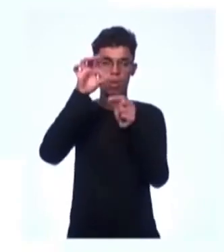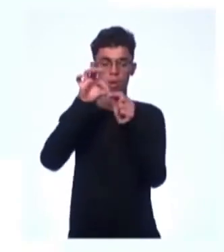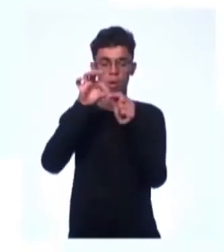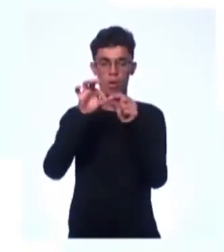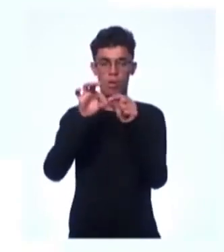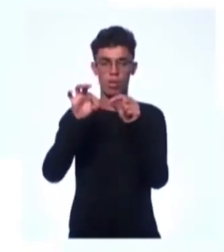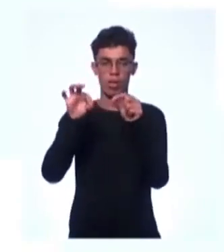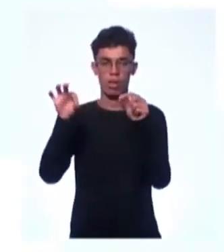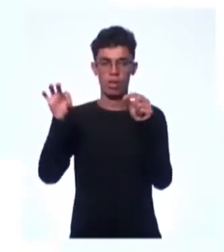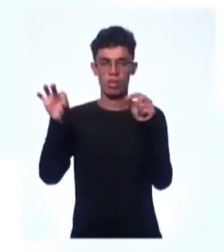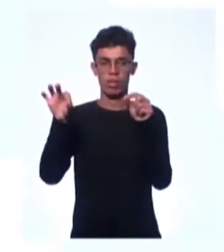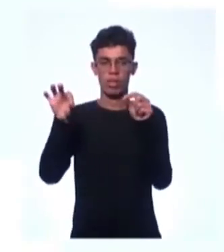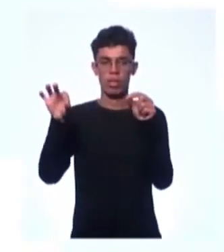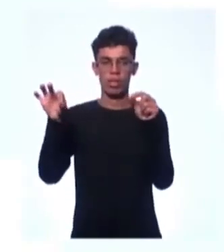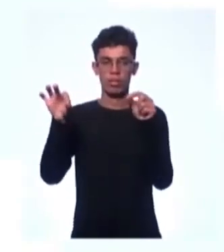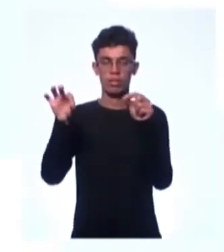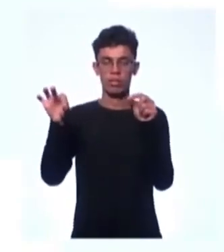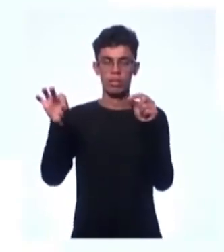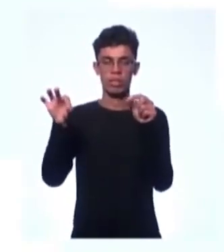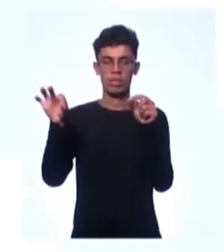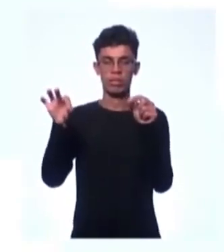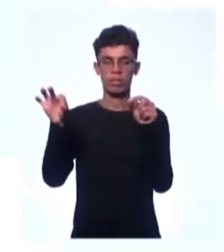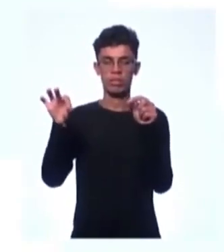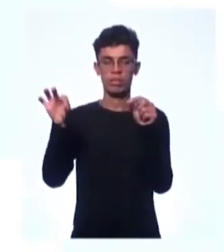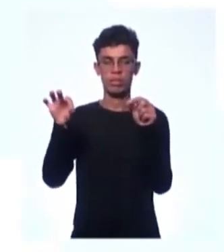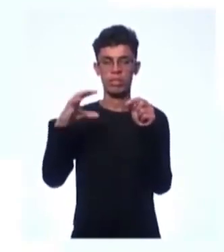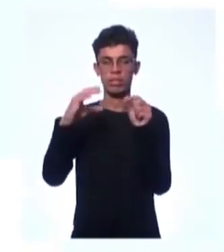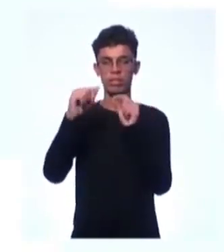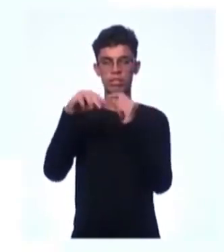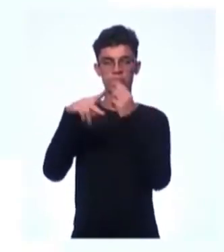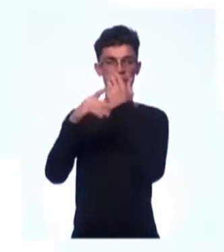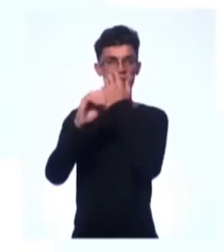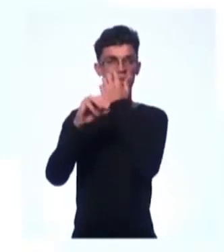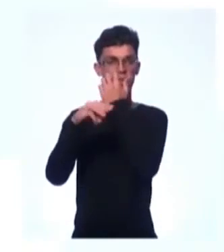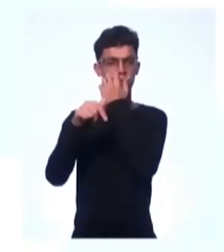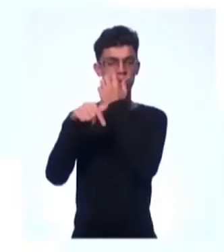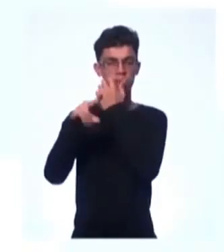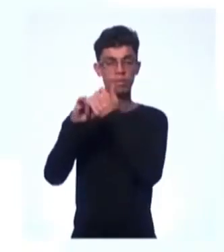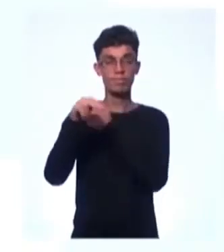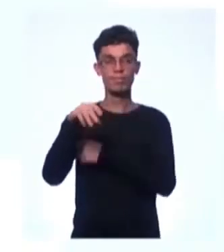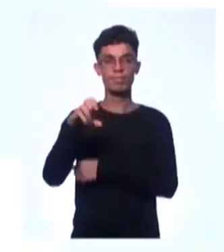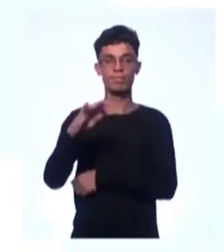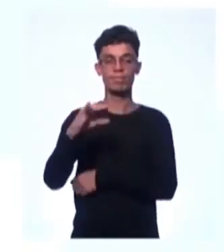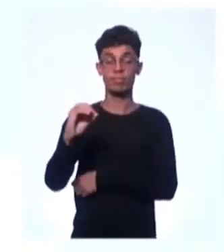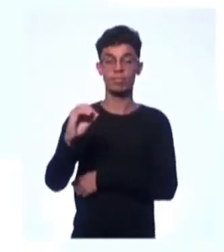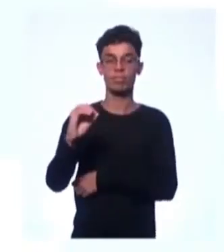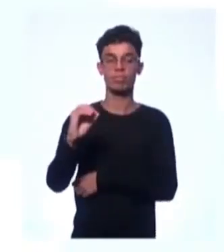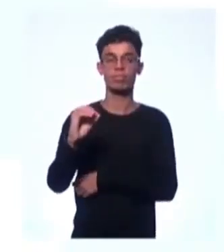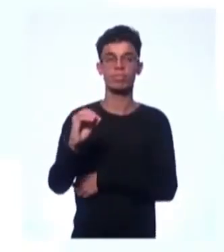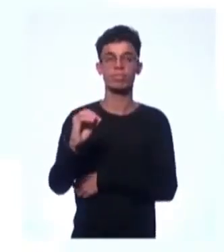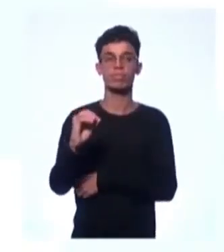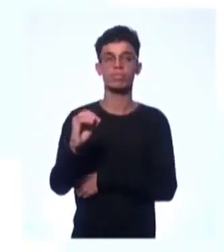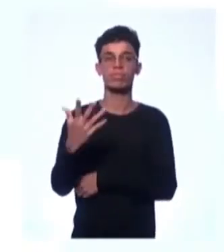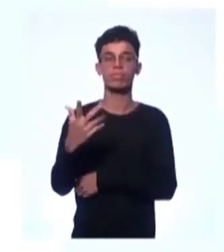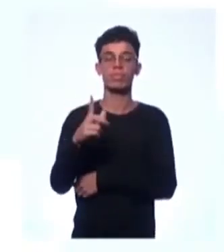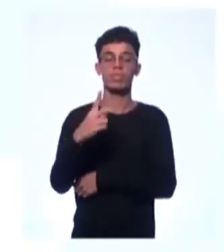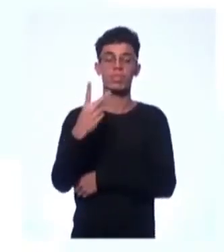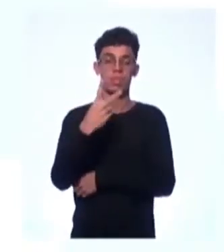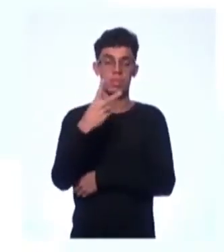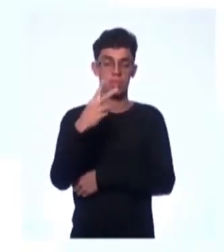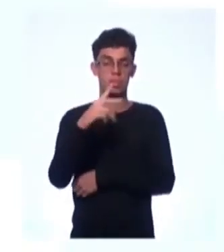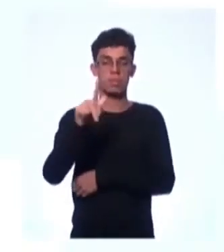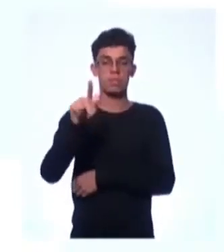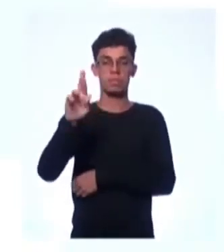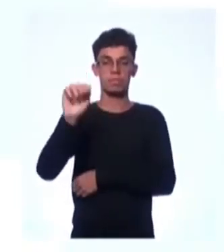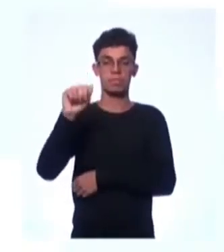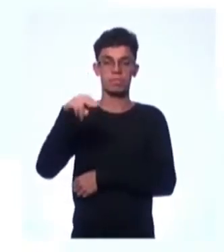indica a intensidade. Esse é o campo magnético do fio. Do fio, é isso daí. Bom, Giba, são duas grandezas